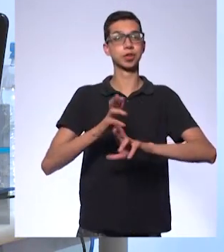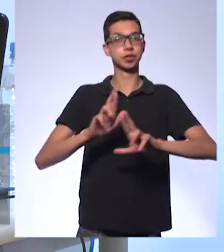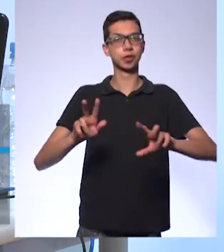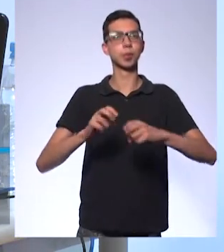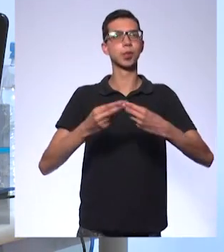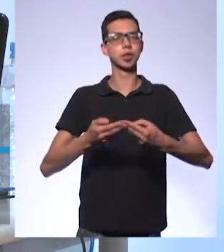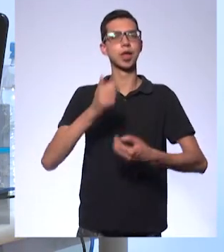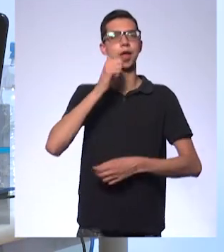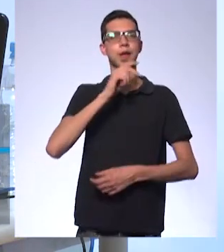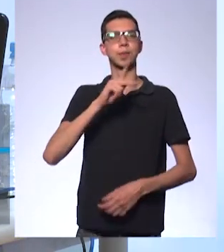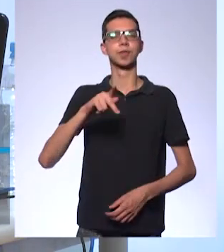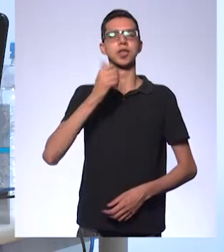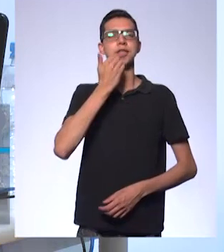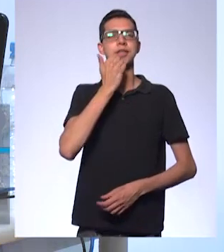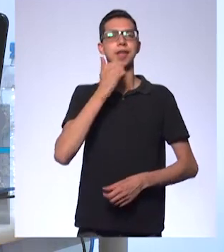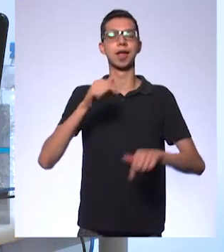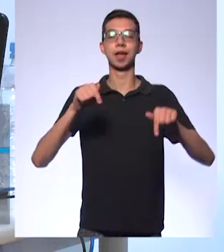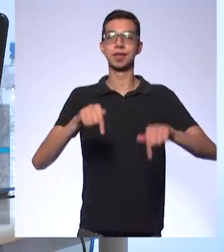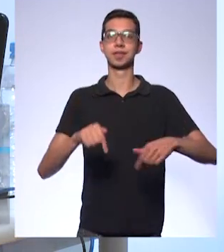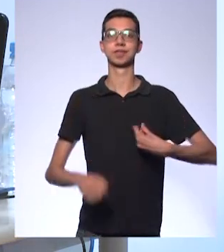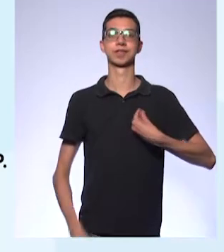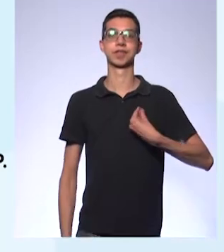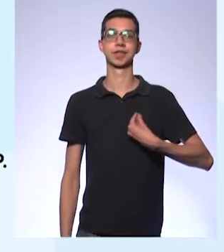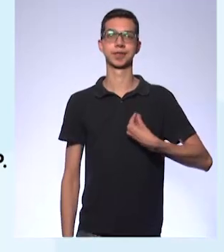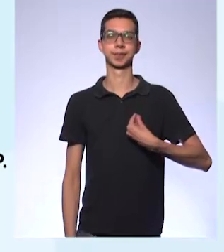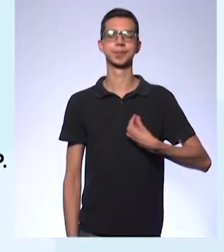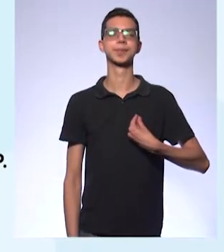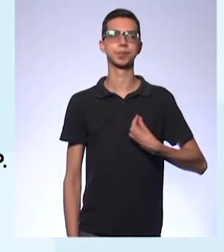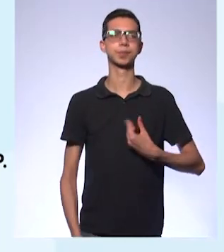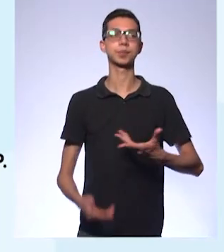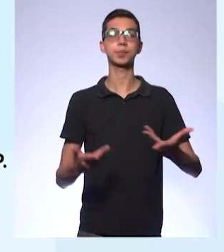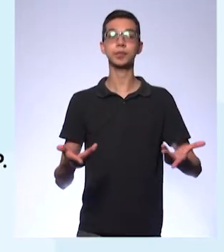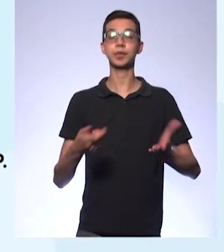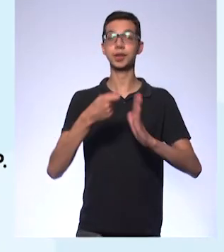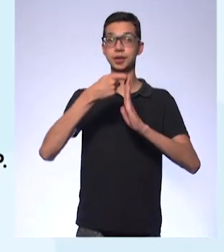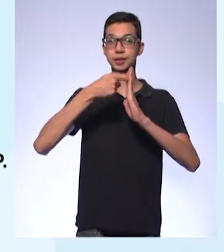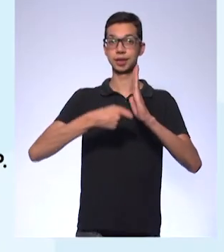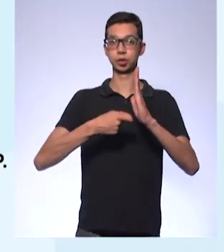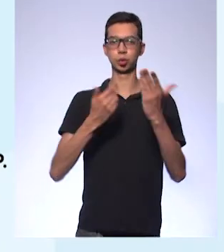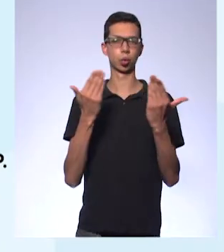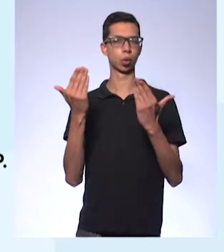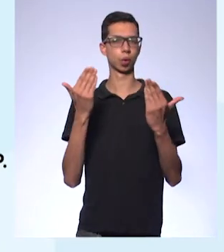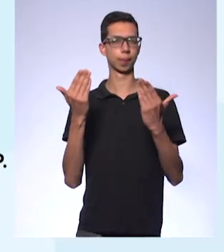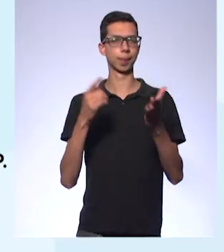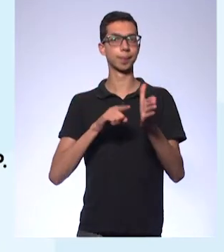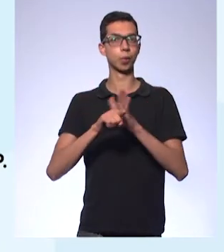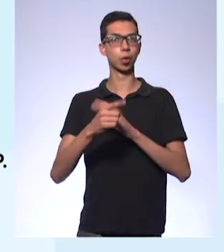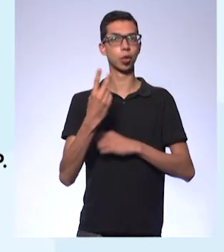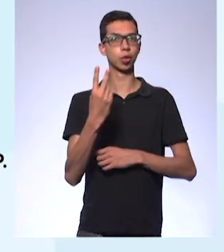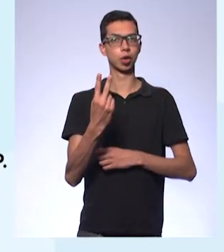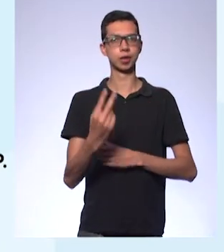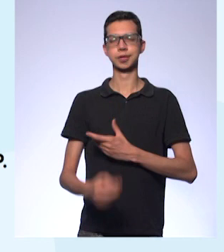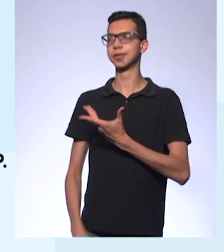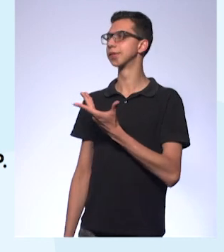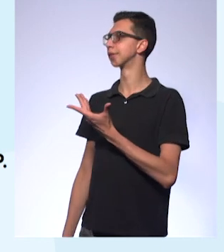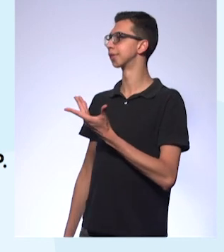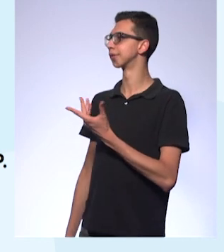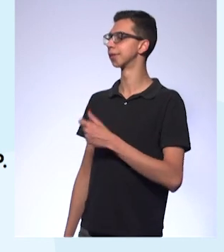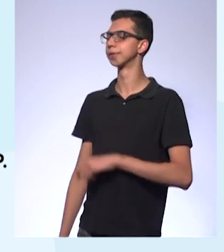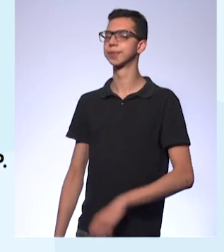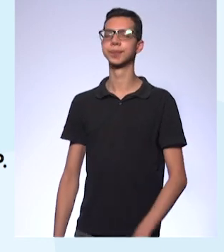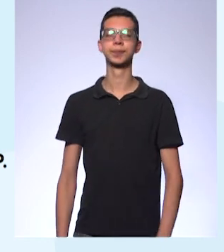ciências está aqui. E olha só, de acordo com o texto, aí é a pergunta número 2. Quais são as consequências das